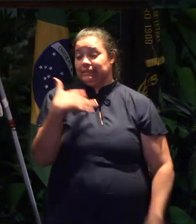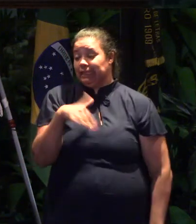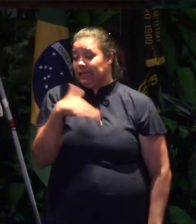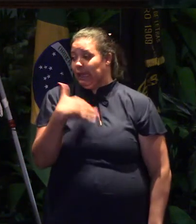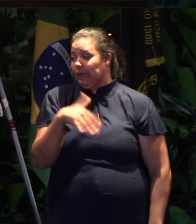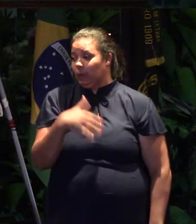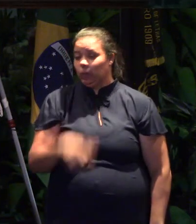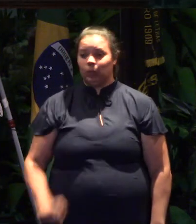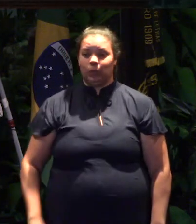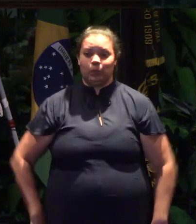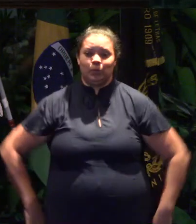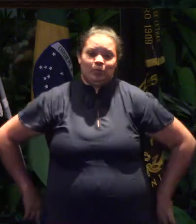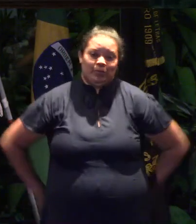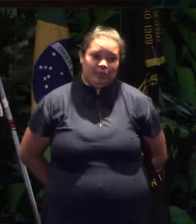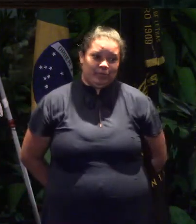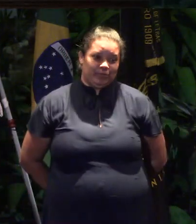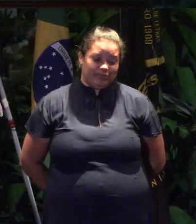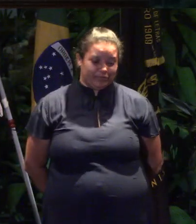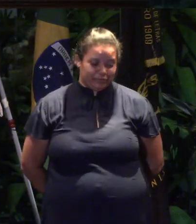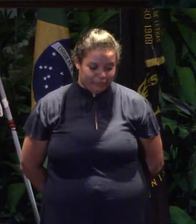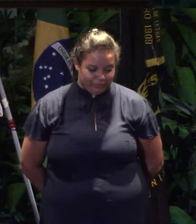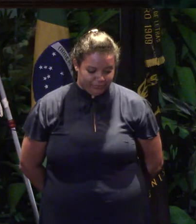Então, mas está chegando,